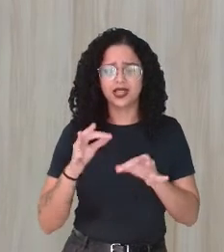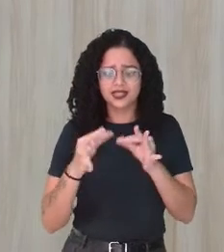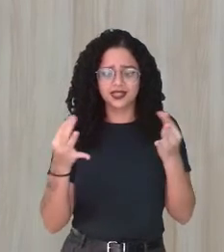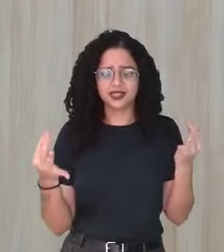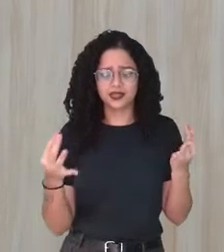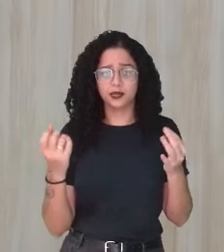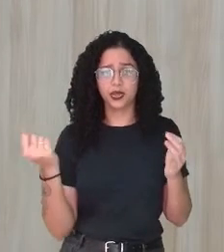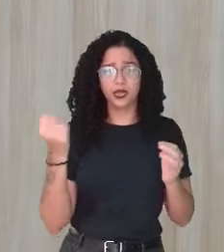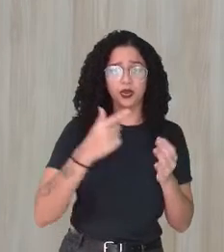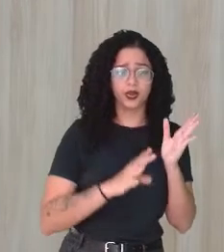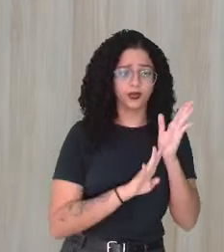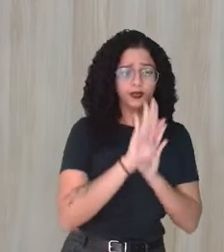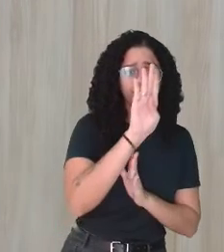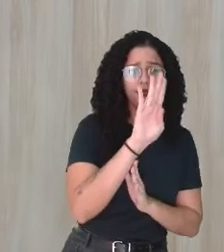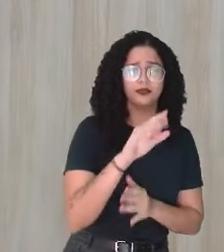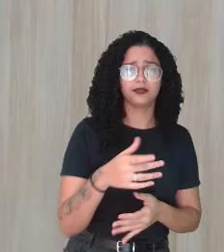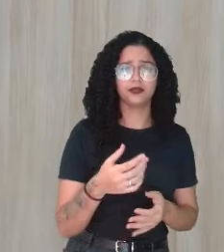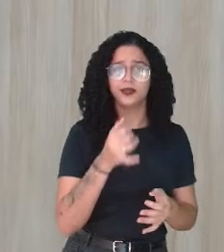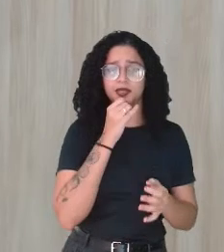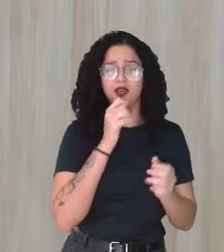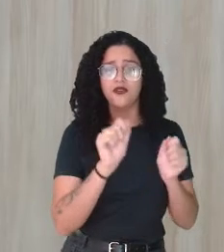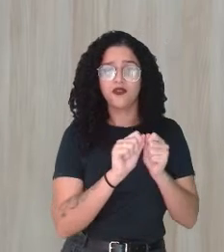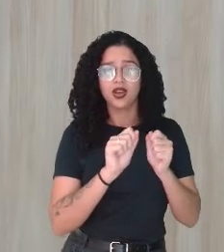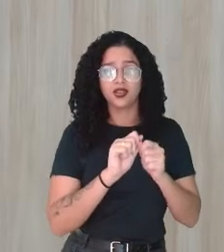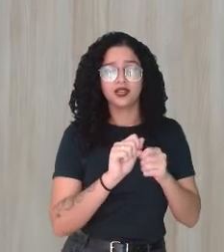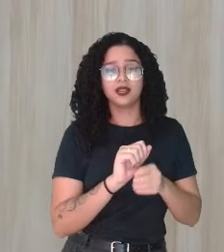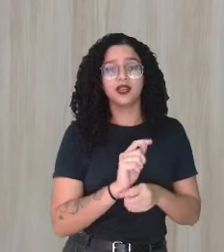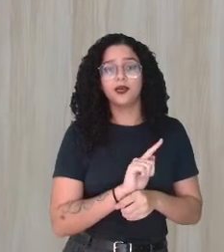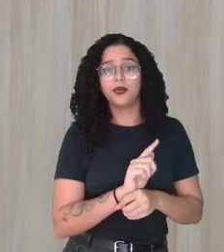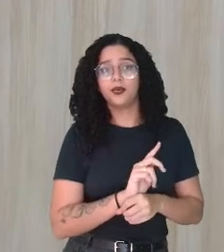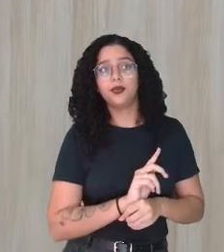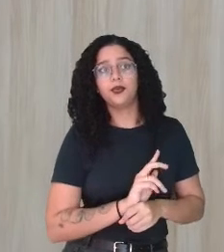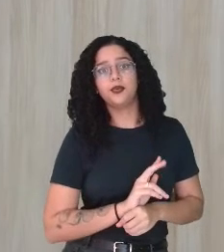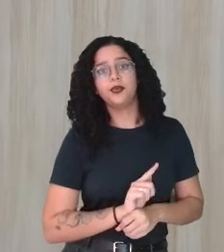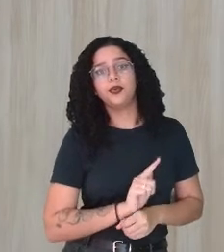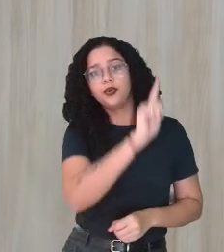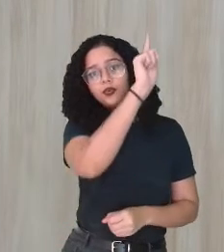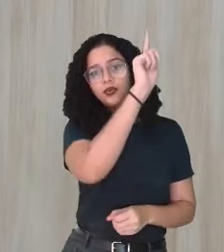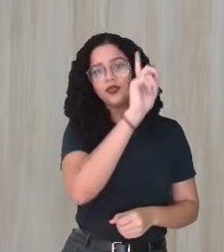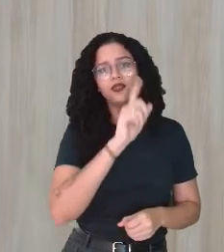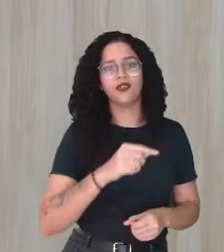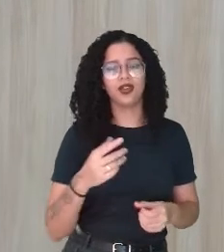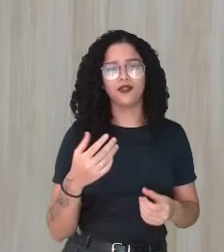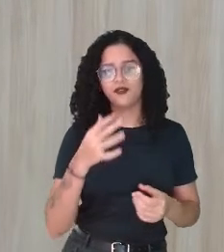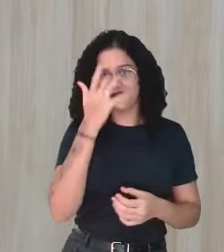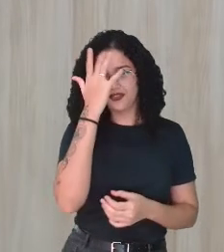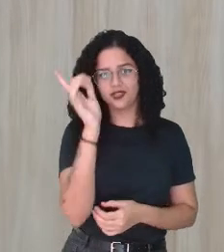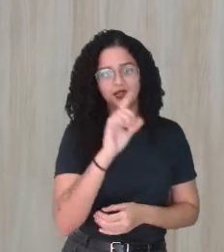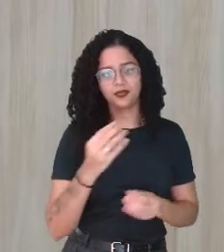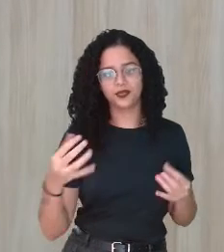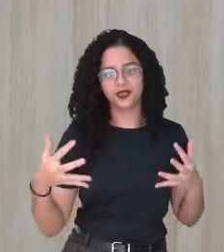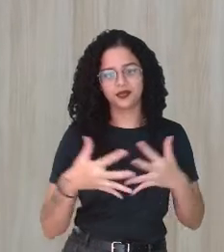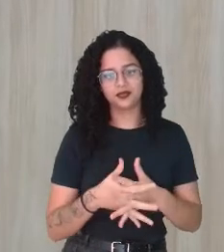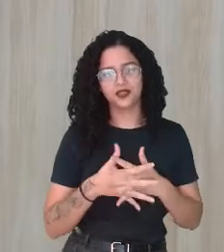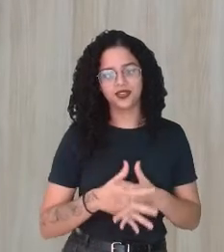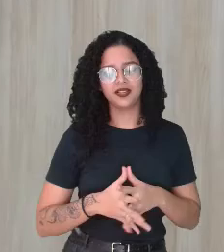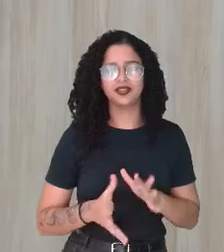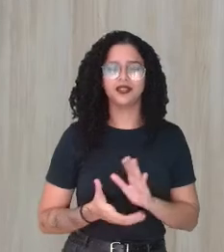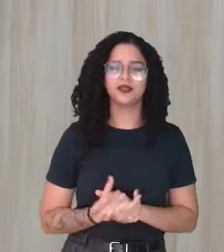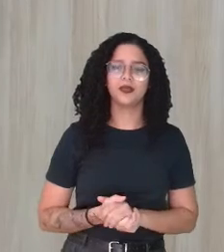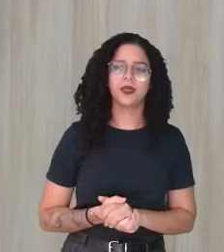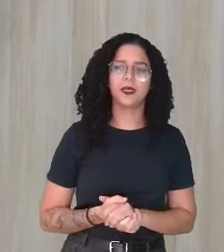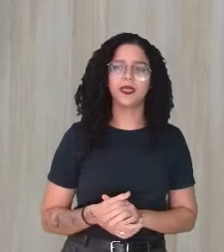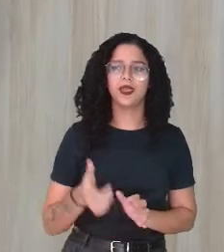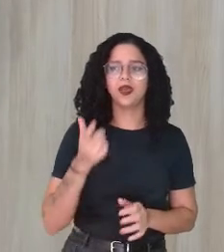do que um foguete, né? Porque você produzir um foguete não é uma coisa fácil, não. É um negócio bem complicado. Mas, assim, esse